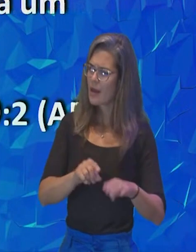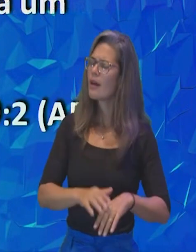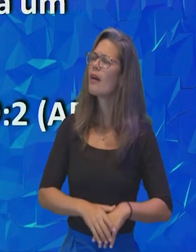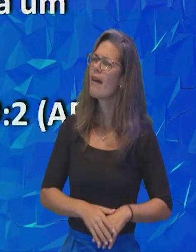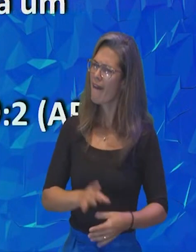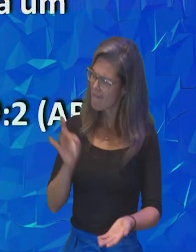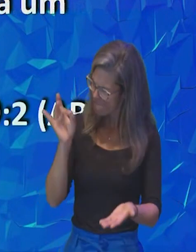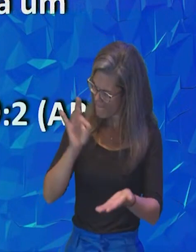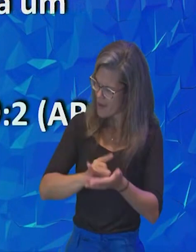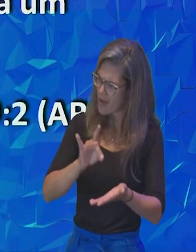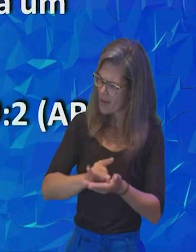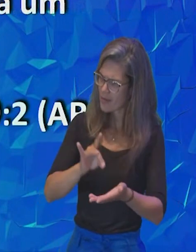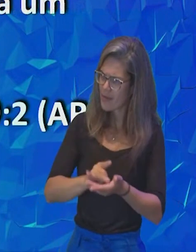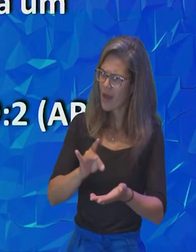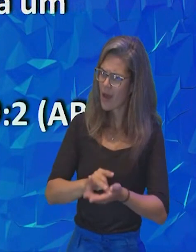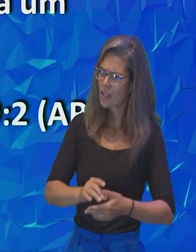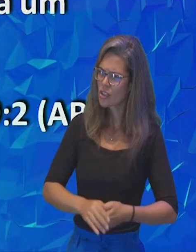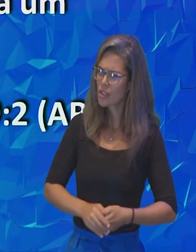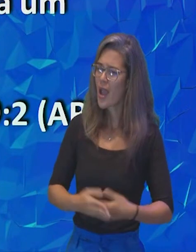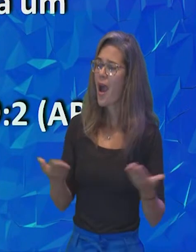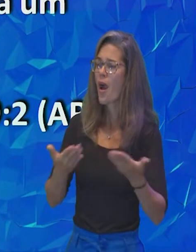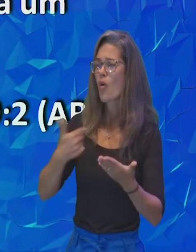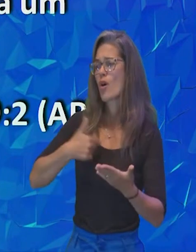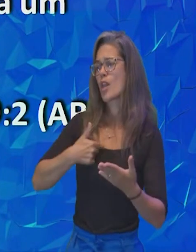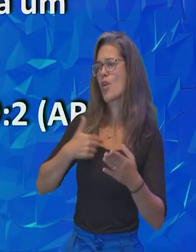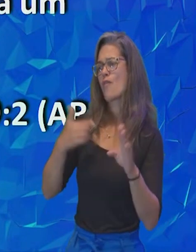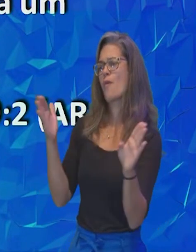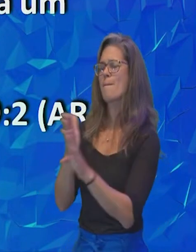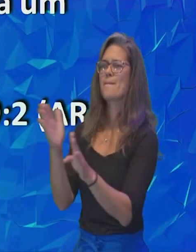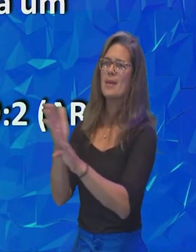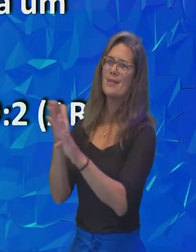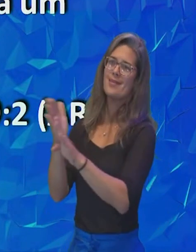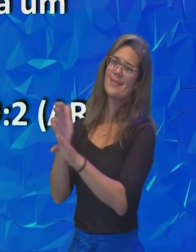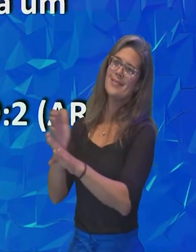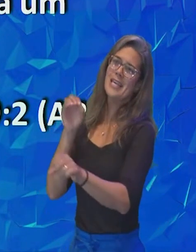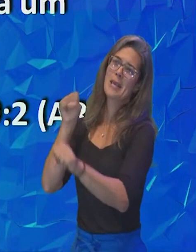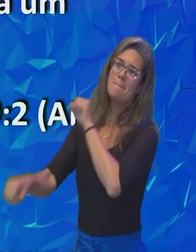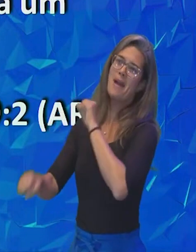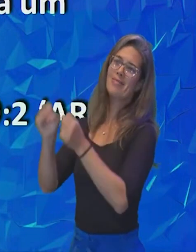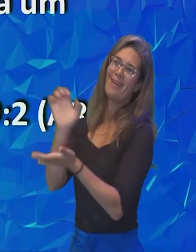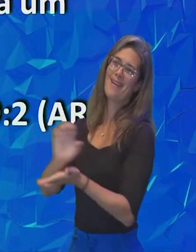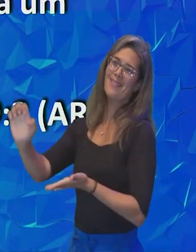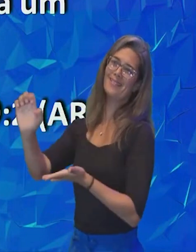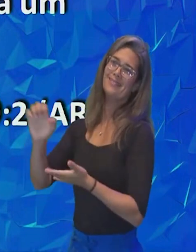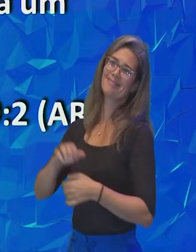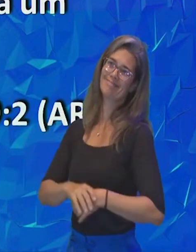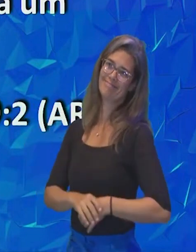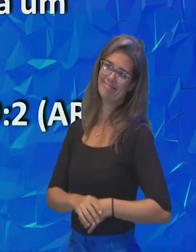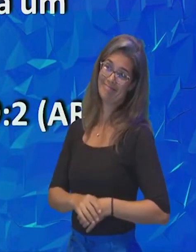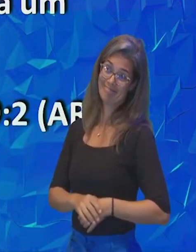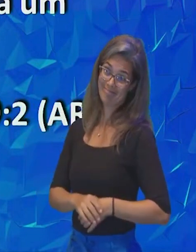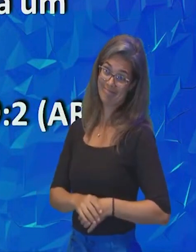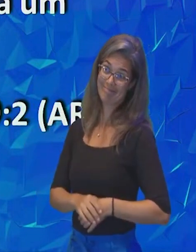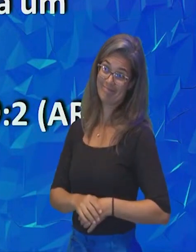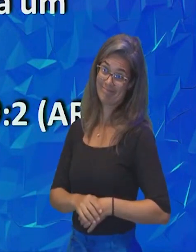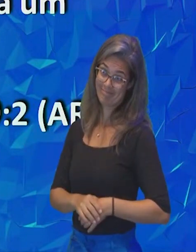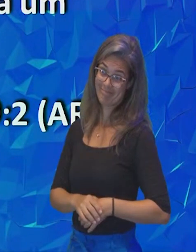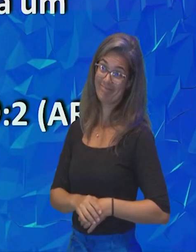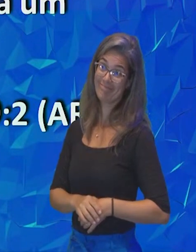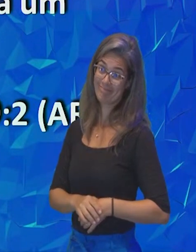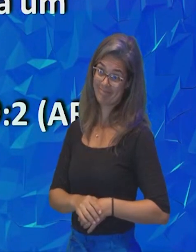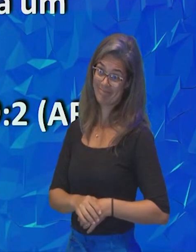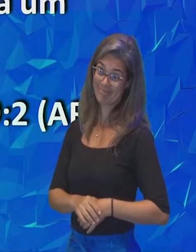aprouver, se amanhã a estas horas não fizer eu a tua vida como tu fizeste a cada um deles. Ameaça de morte,